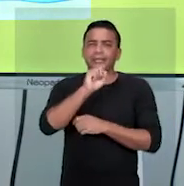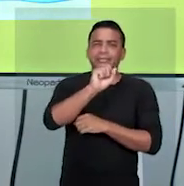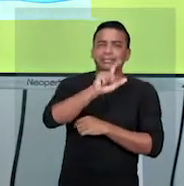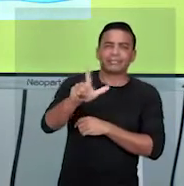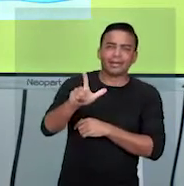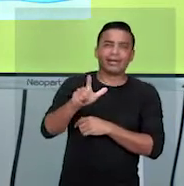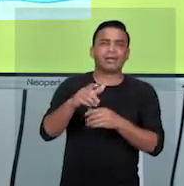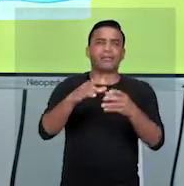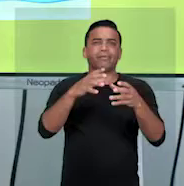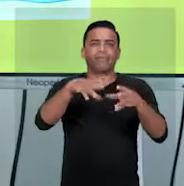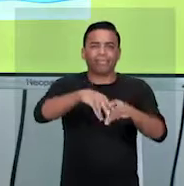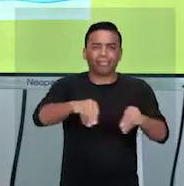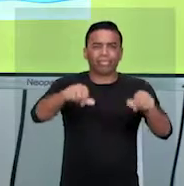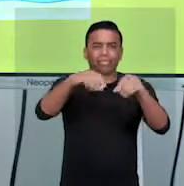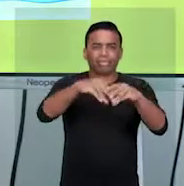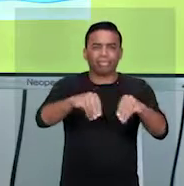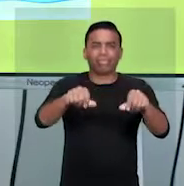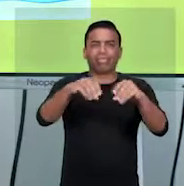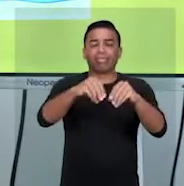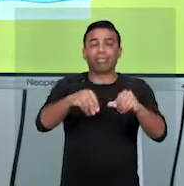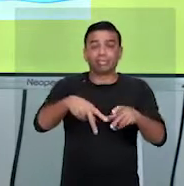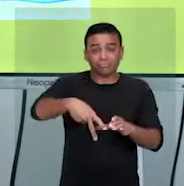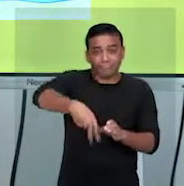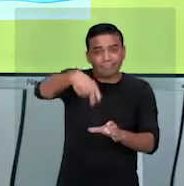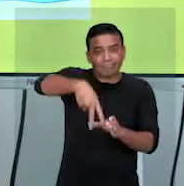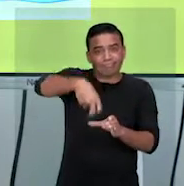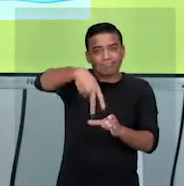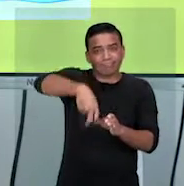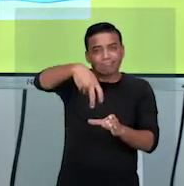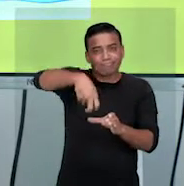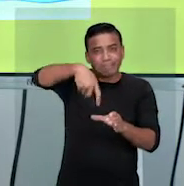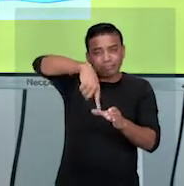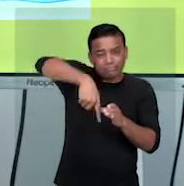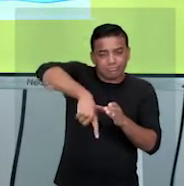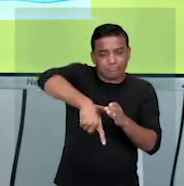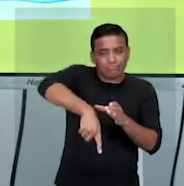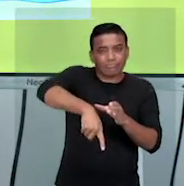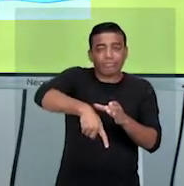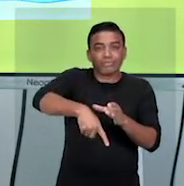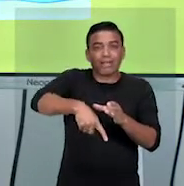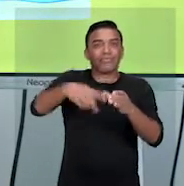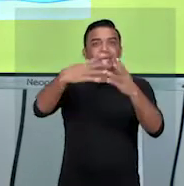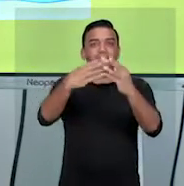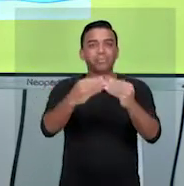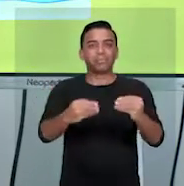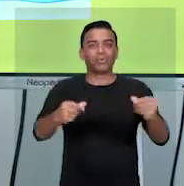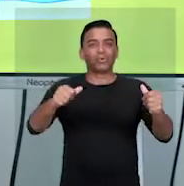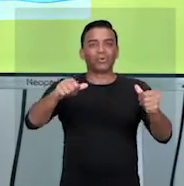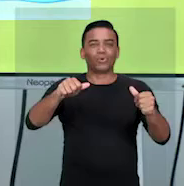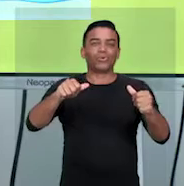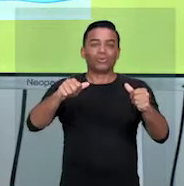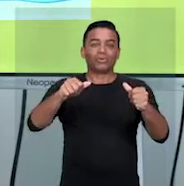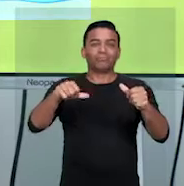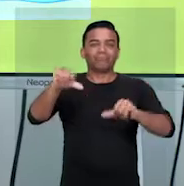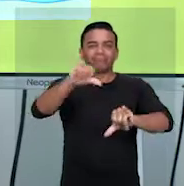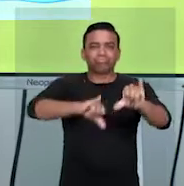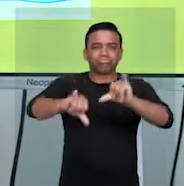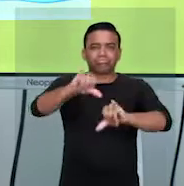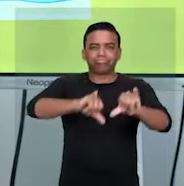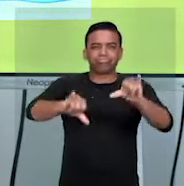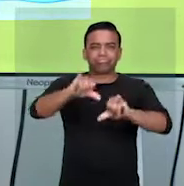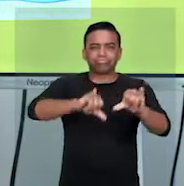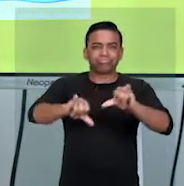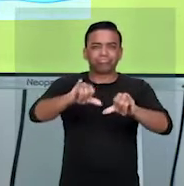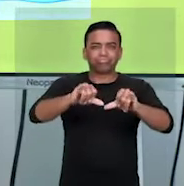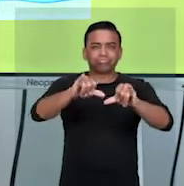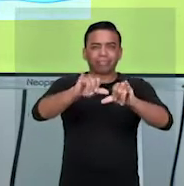argila. Então, assim que o petróleo é extraído, ele passa por um processo de purificação, ou seja, ele passa por um processo